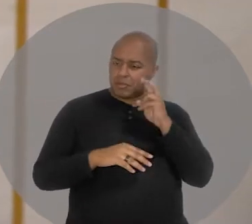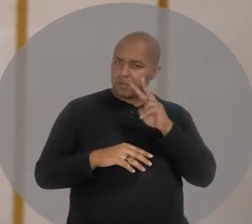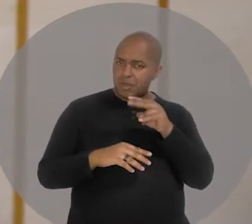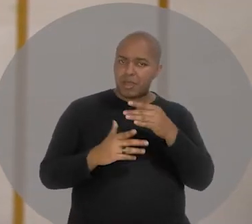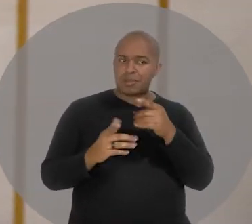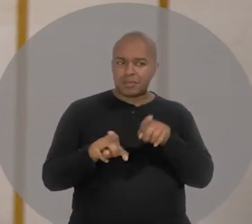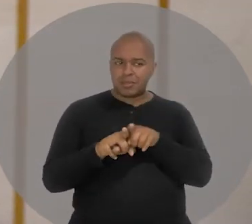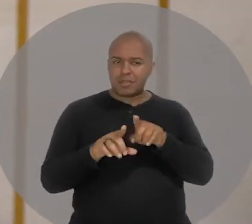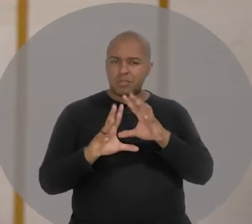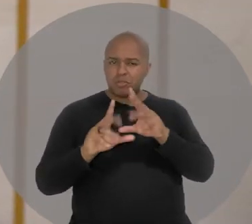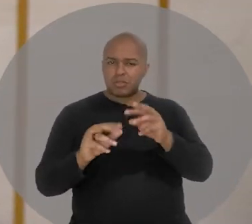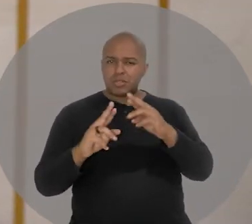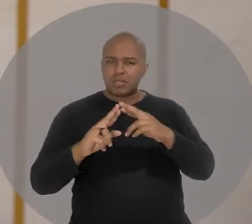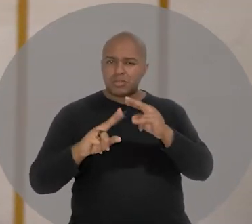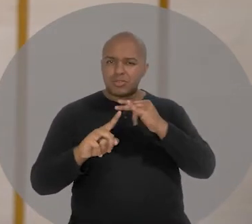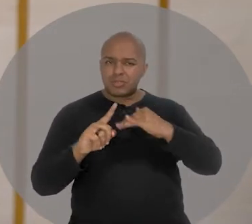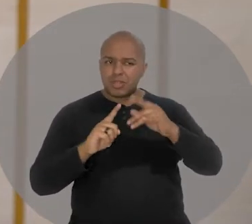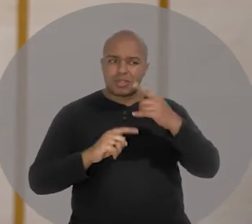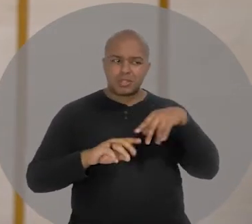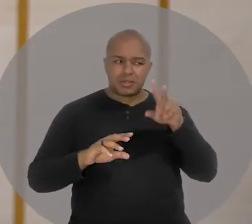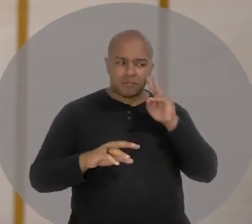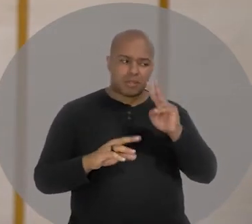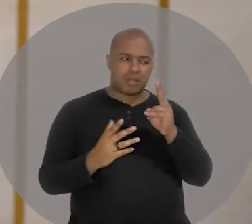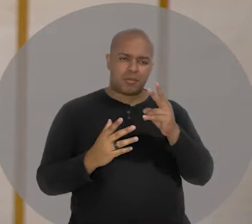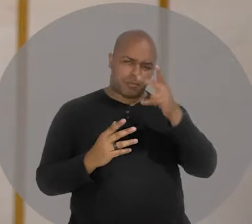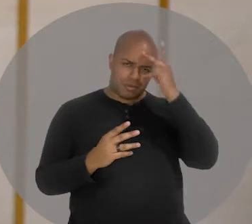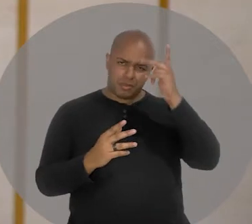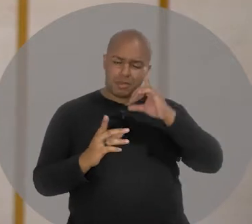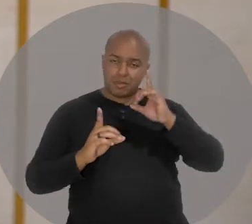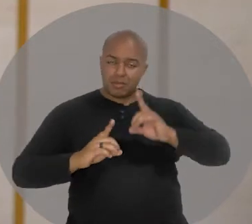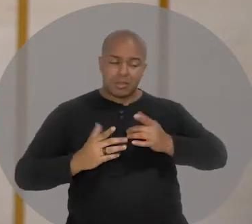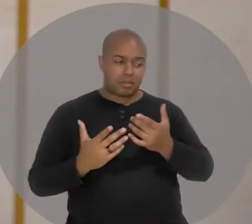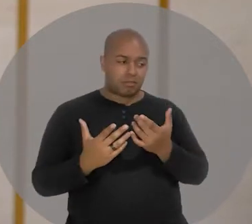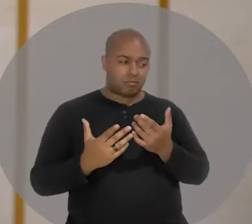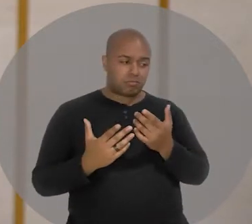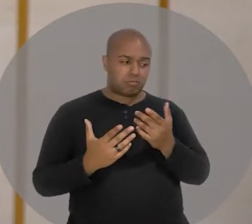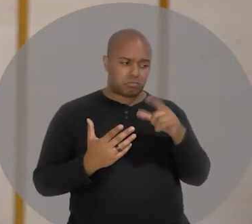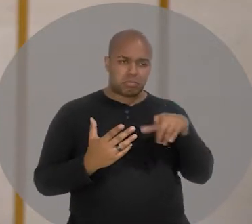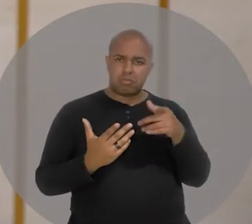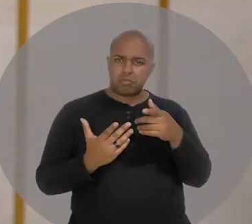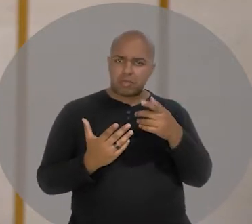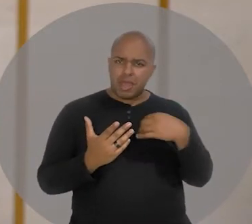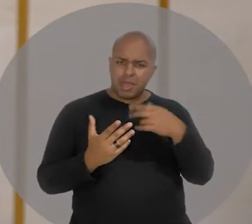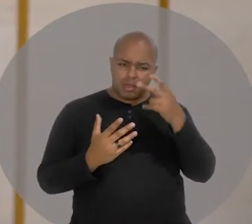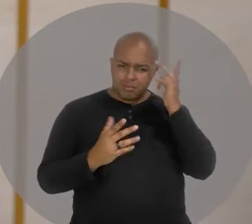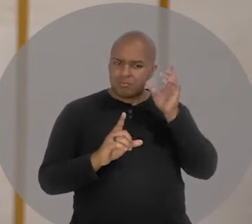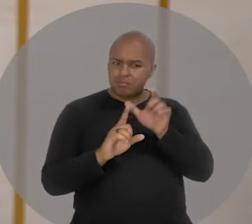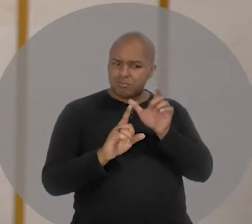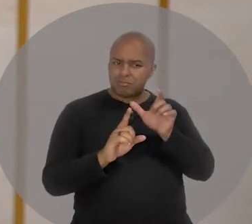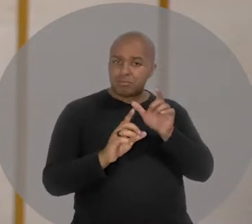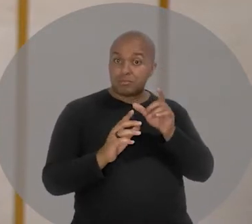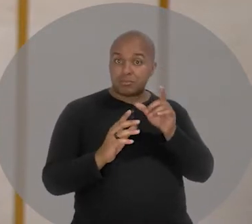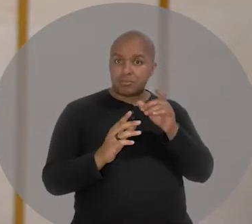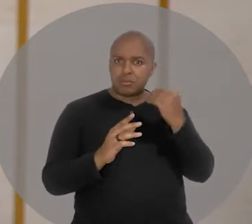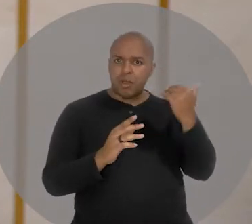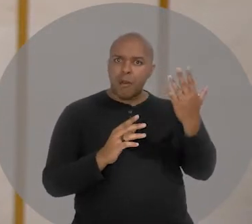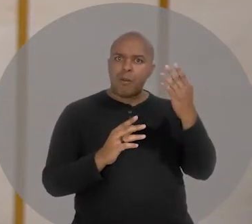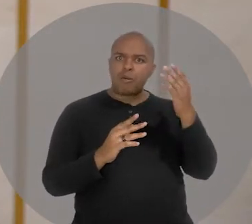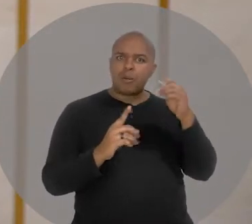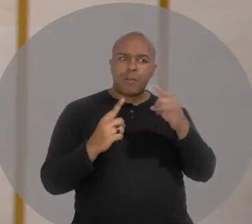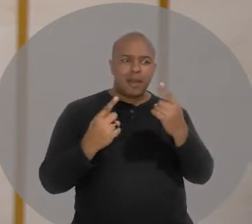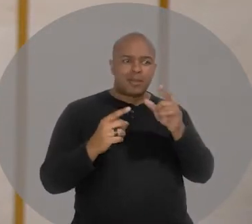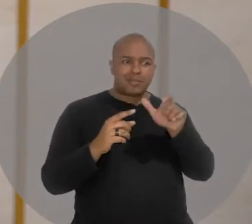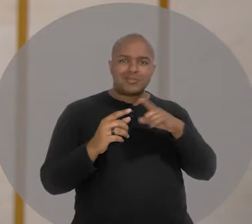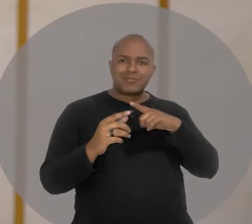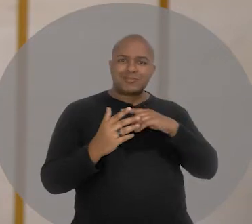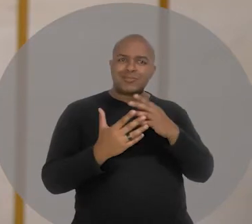todas as redes sociais, a gente vê pessoas com deficiência, né, que são influencers, mesmo assim, ainda